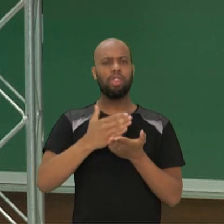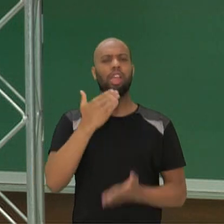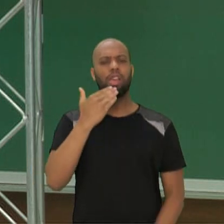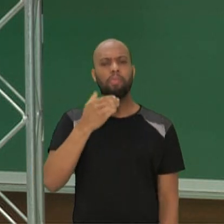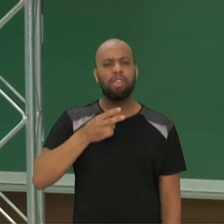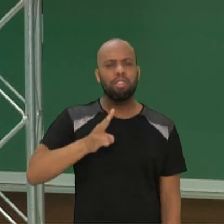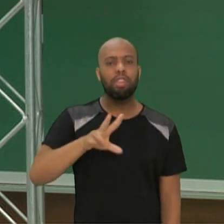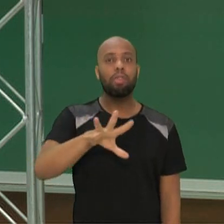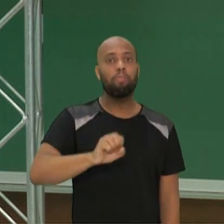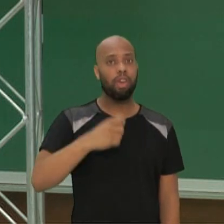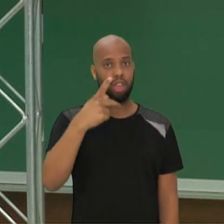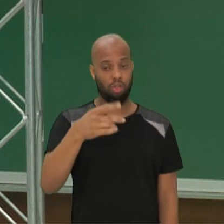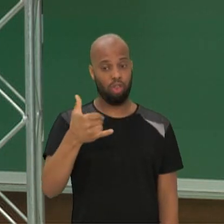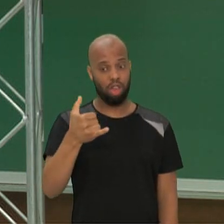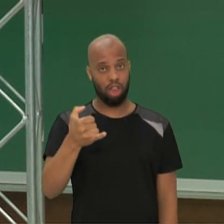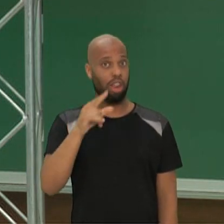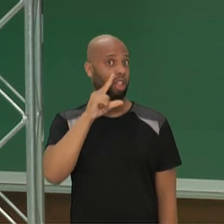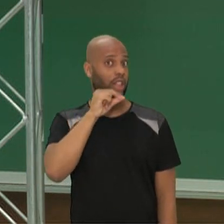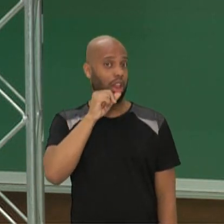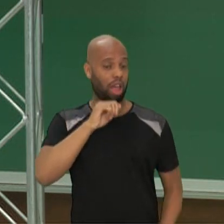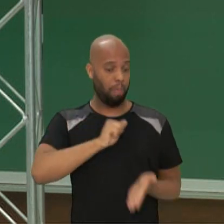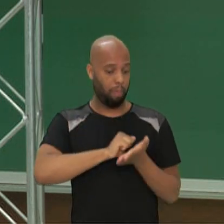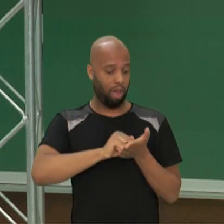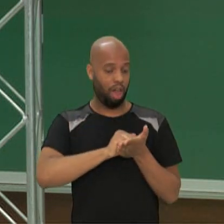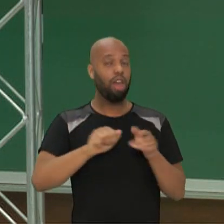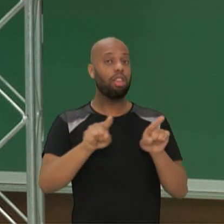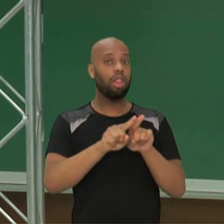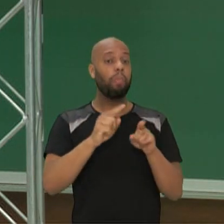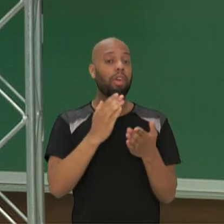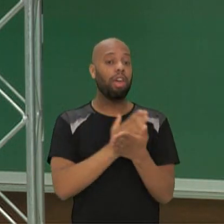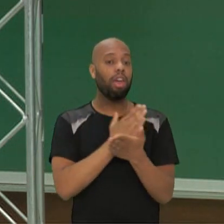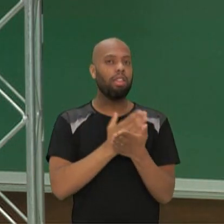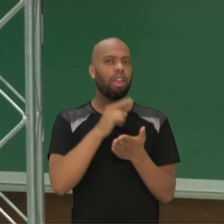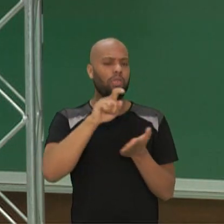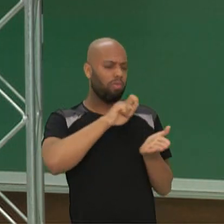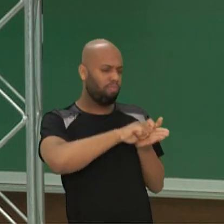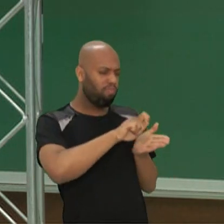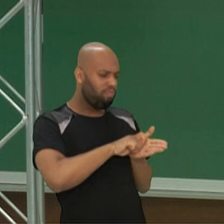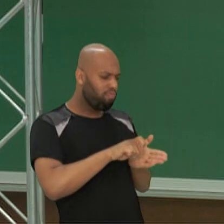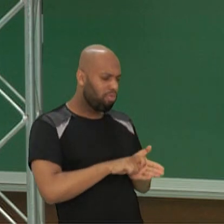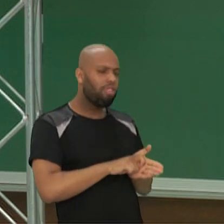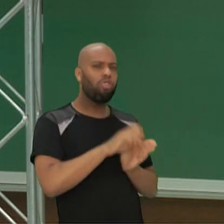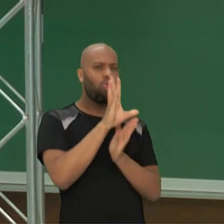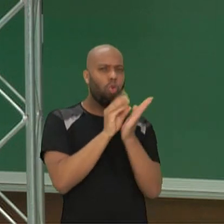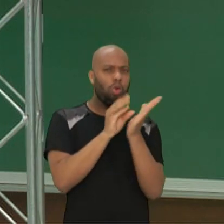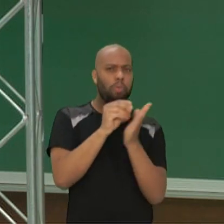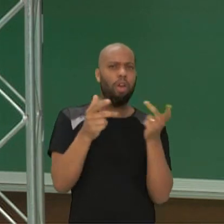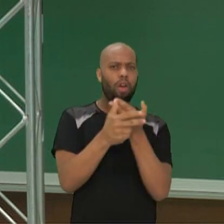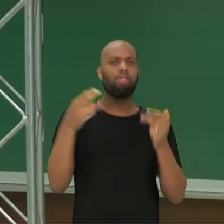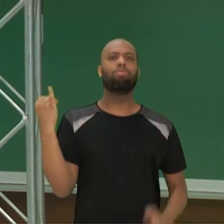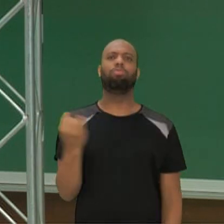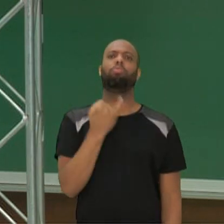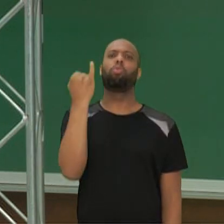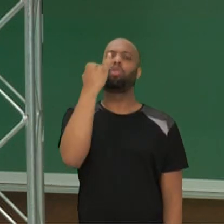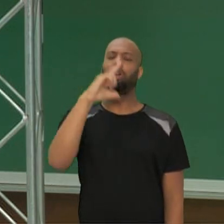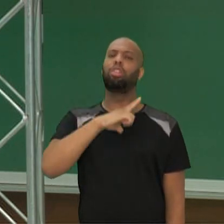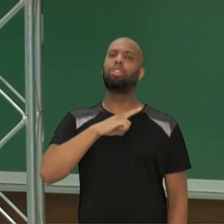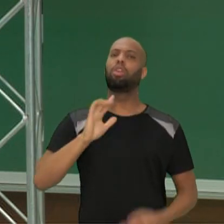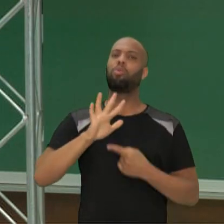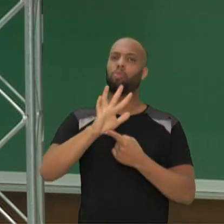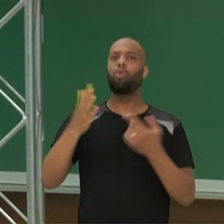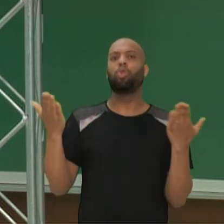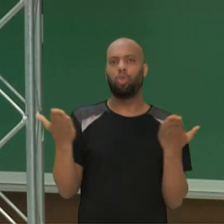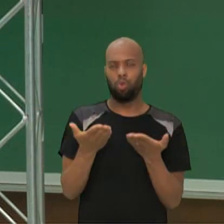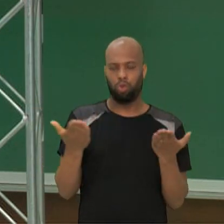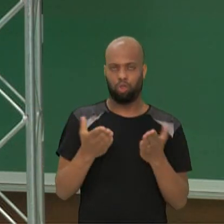você, providencie caneta, lápis, borracha e um caderno para que você possa realizar as anotações dos conteúdos que serão abordados